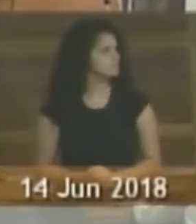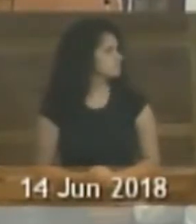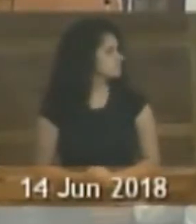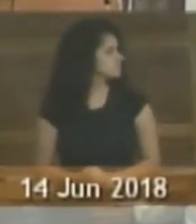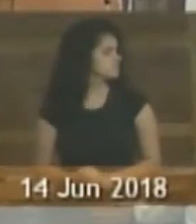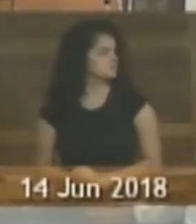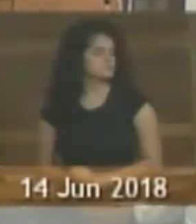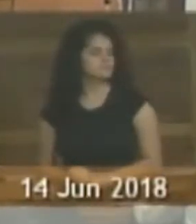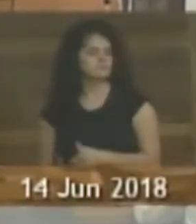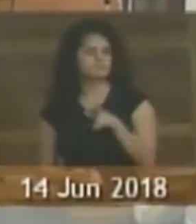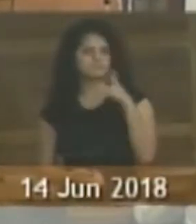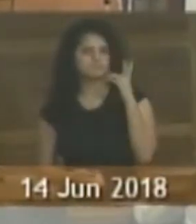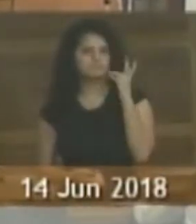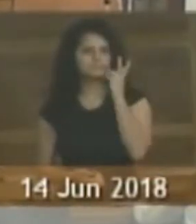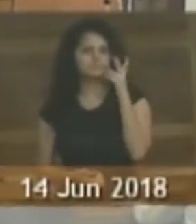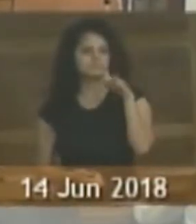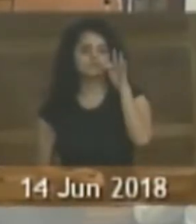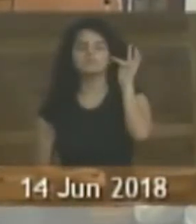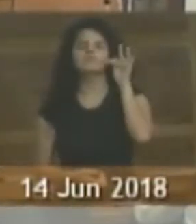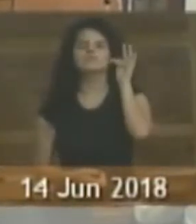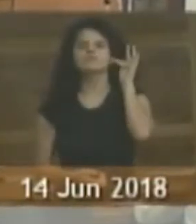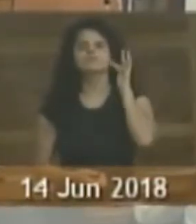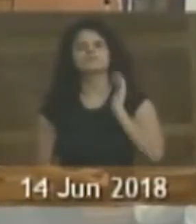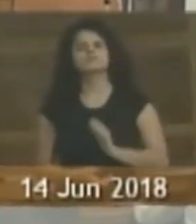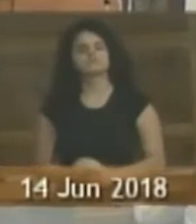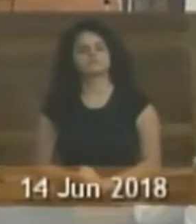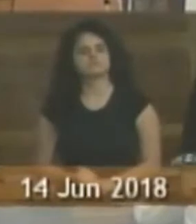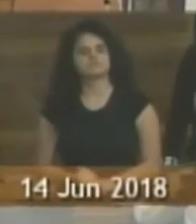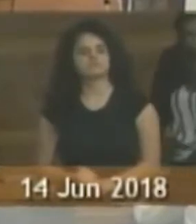Marquinhos já falou. Com a palavra, vereador Flavinho Araújo.